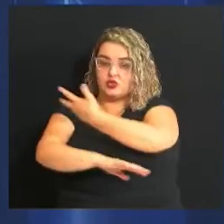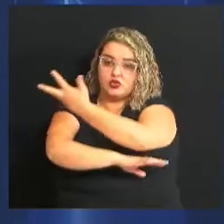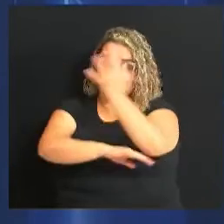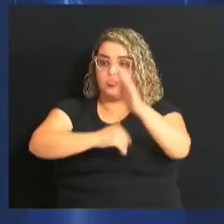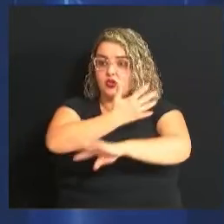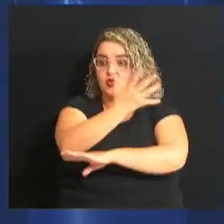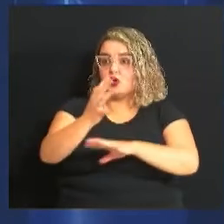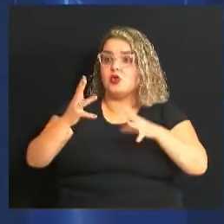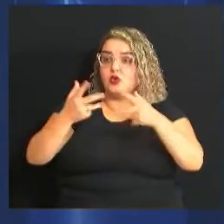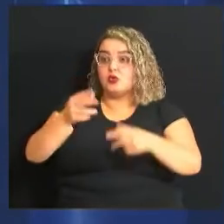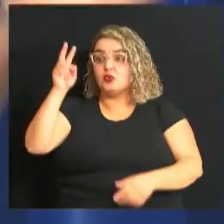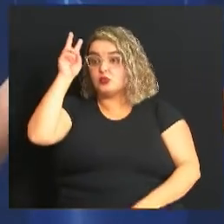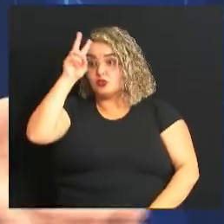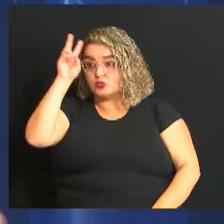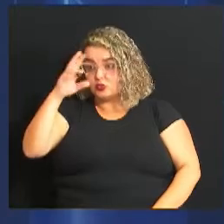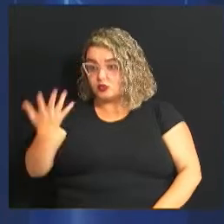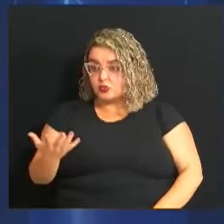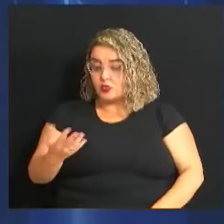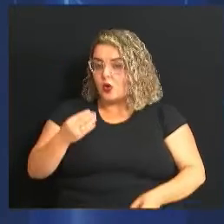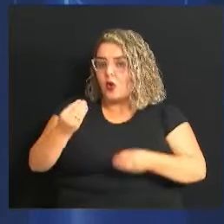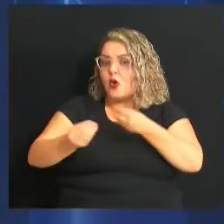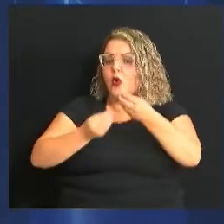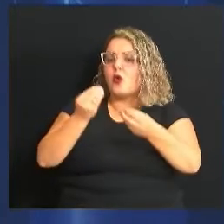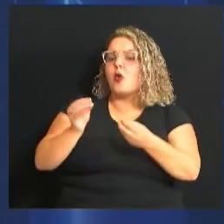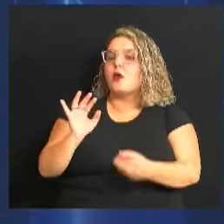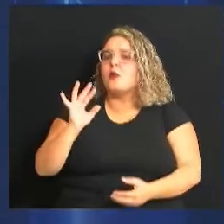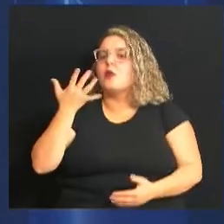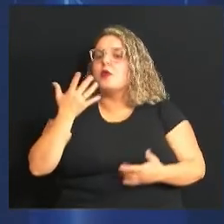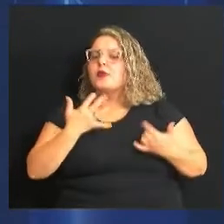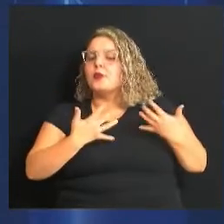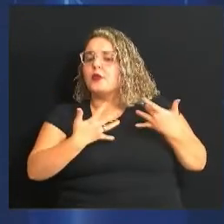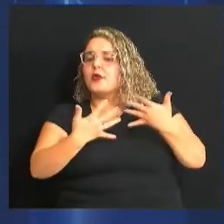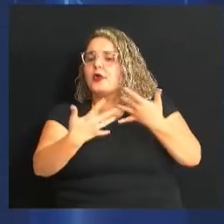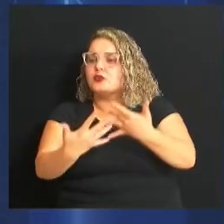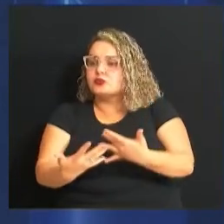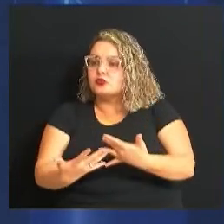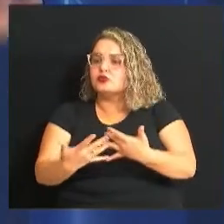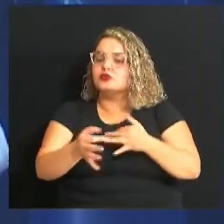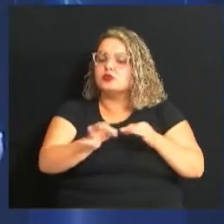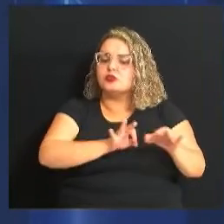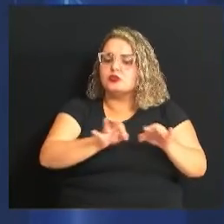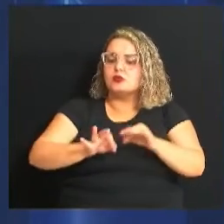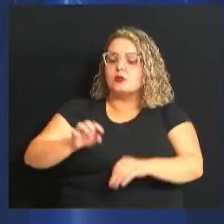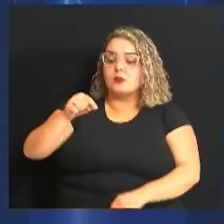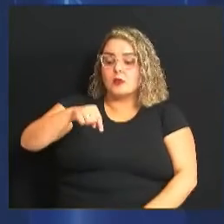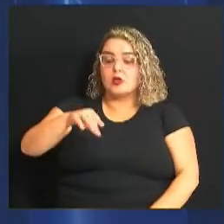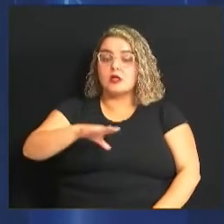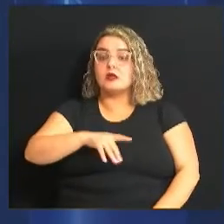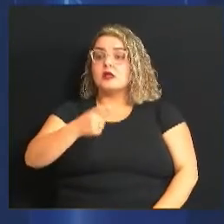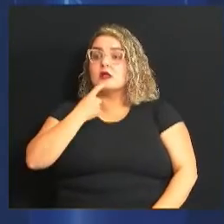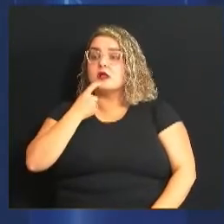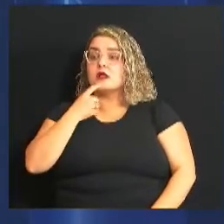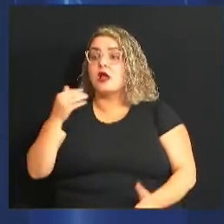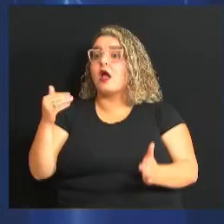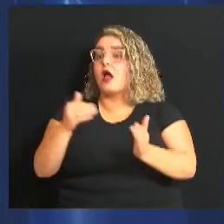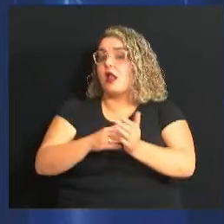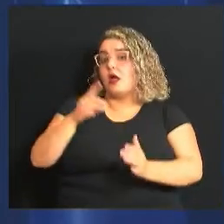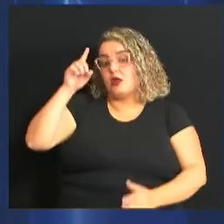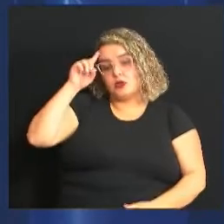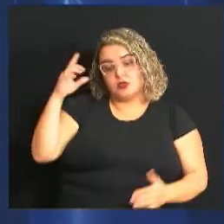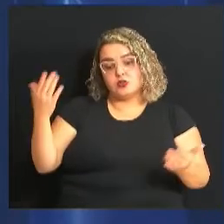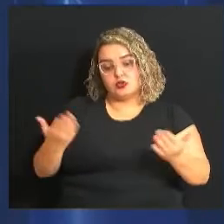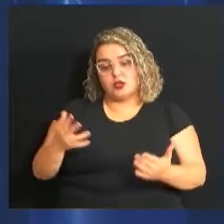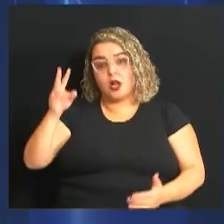todo o histórico de como que foi esse início, né, dos planos aqui em Campinas até os dias de hoje. Então, lembrando que hoje